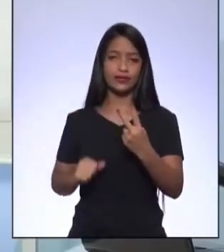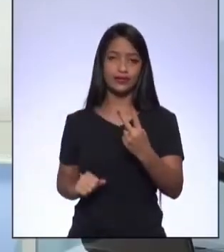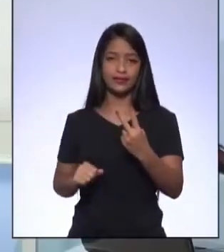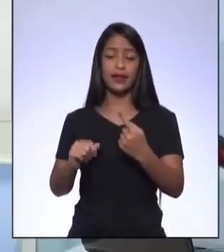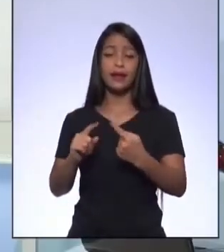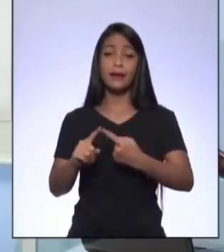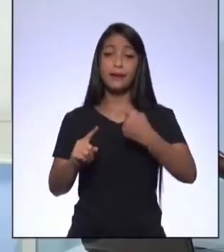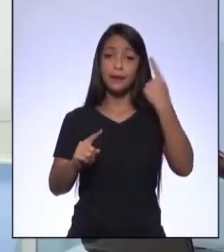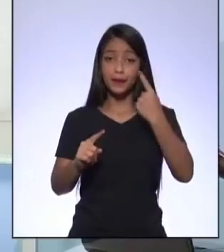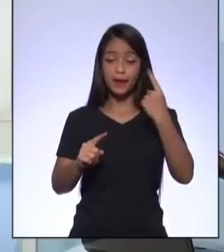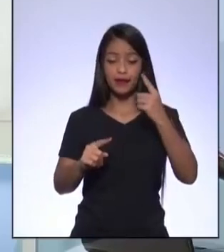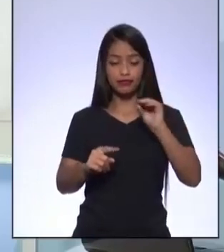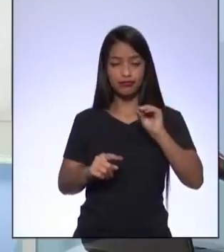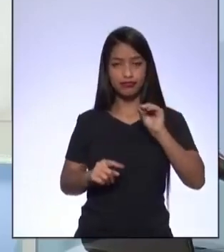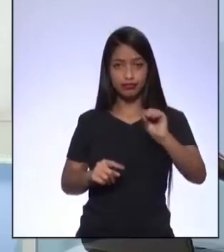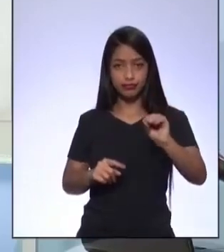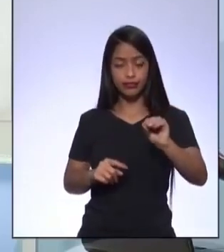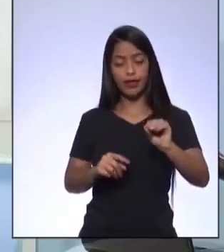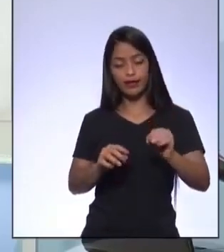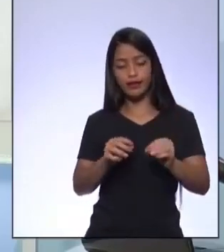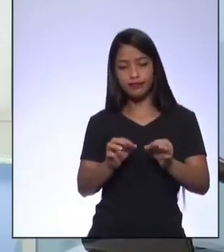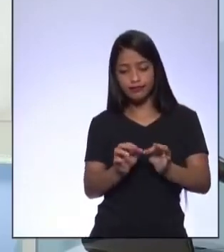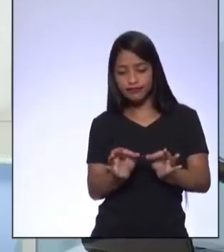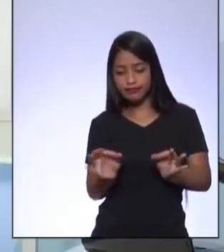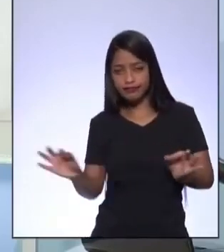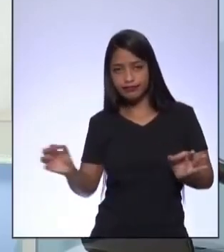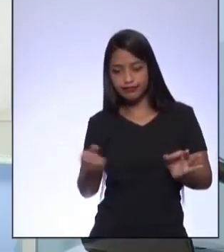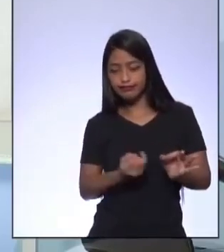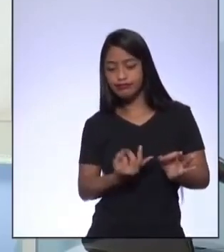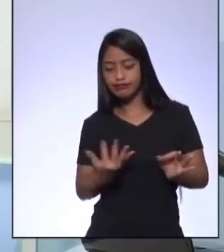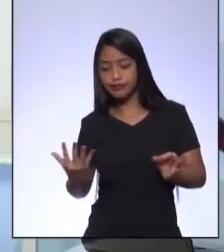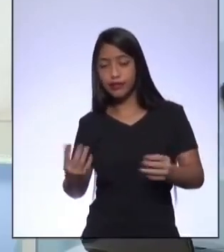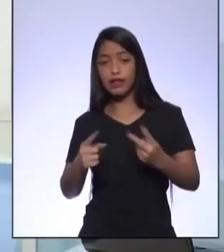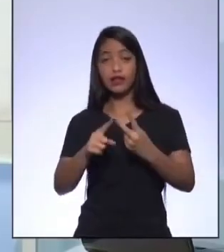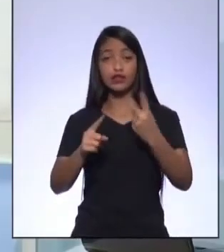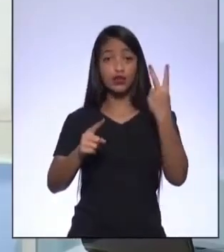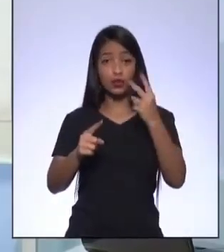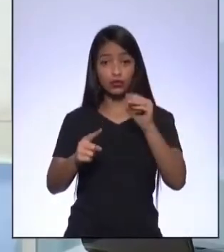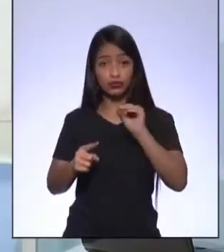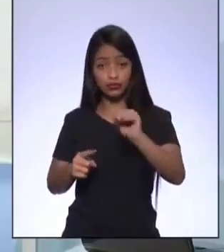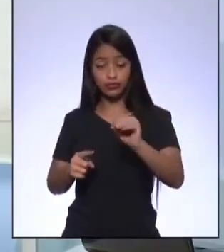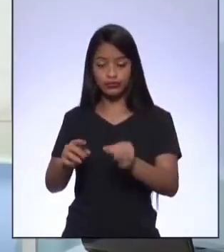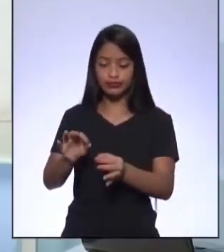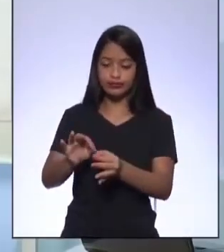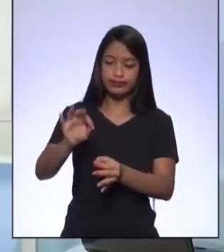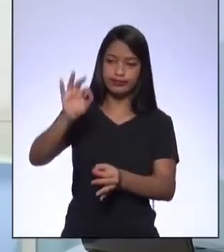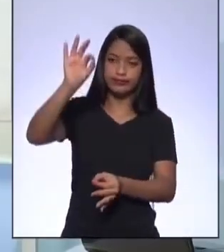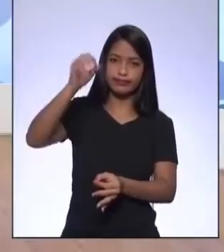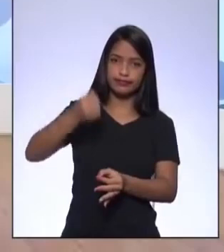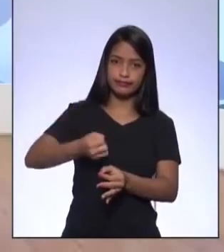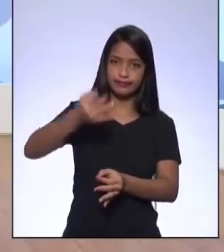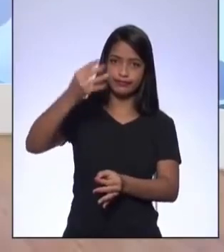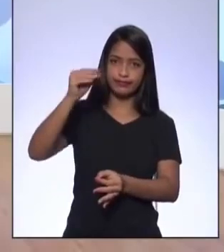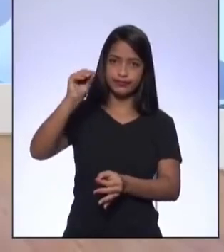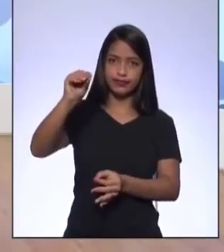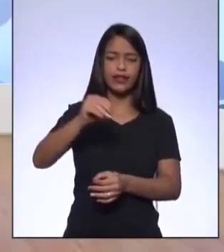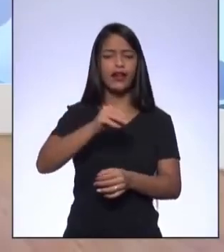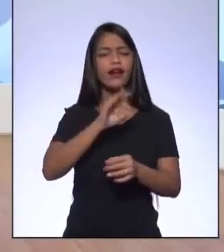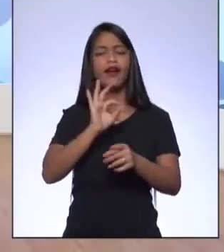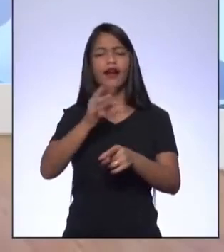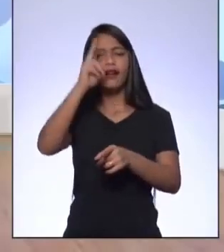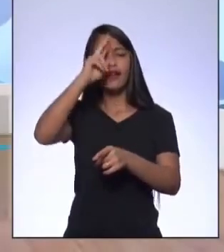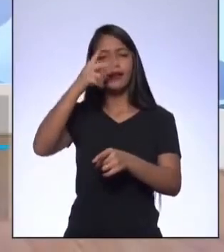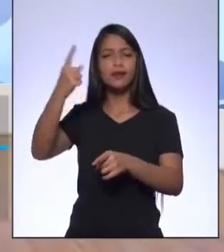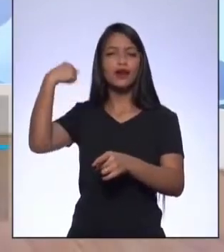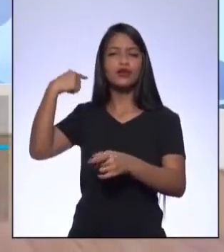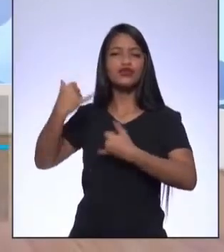valor atribuído à abscissa e o segundo valor atribuído à ordenada. Tudo bem? É muito semelhante ao jogo que você fez da Batalha